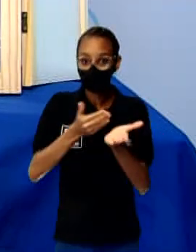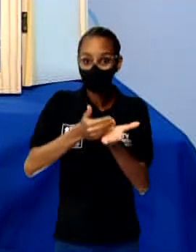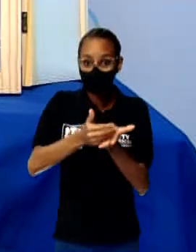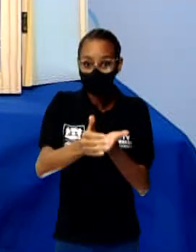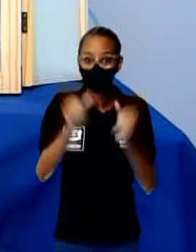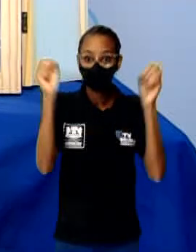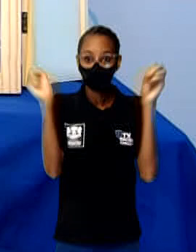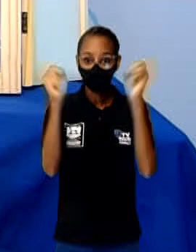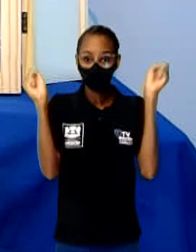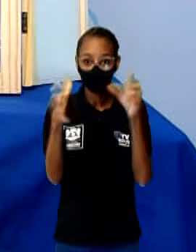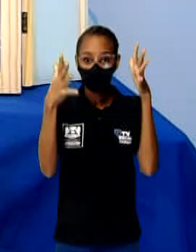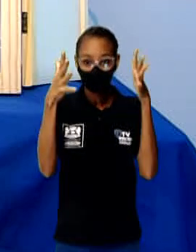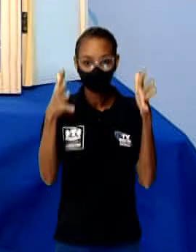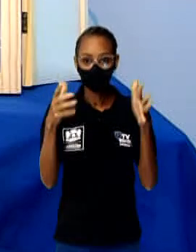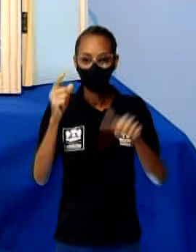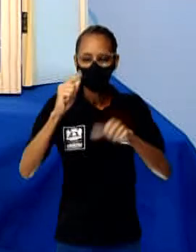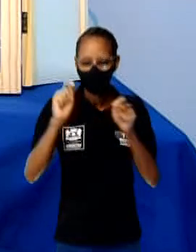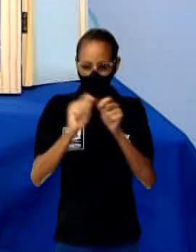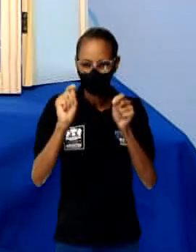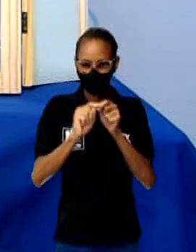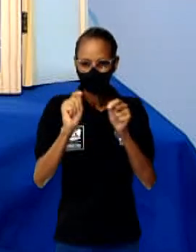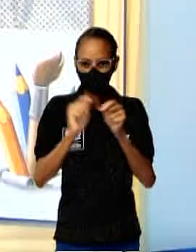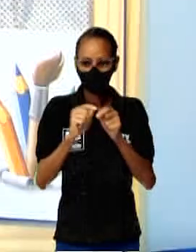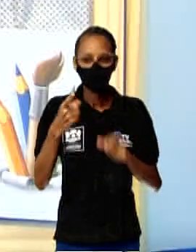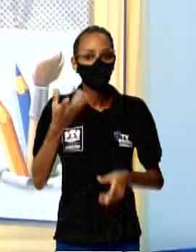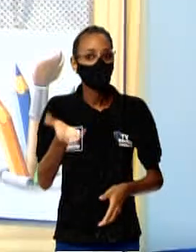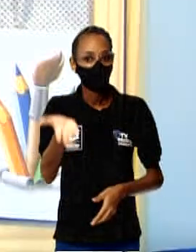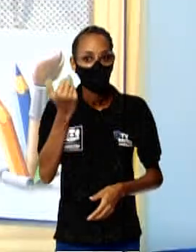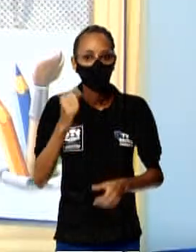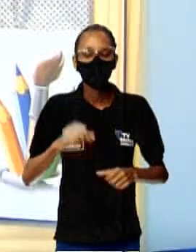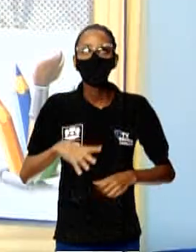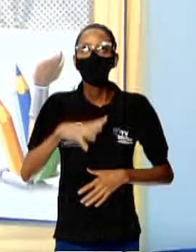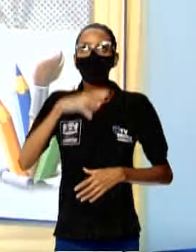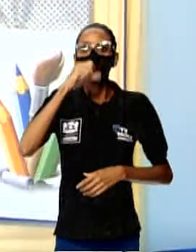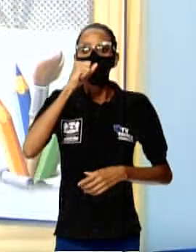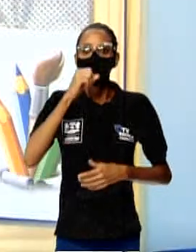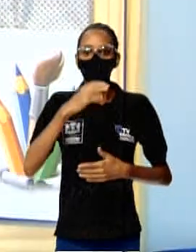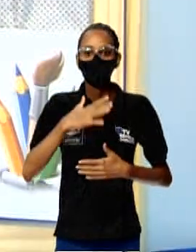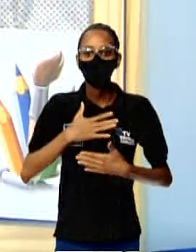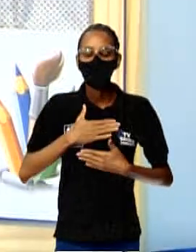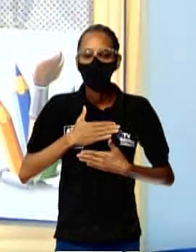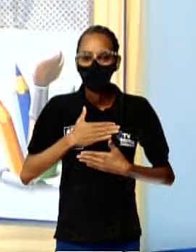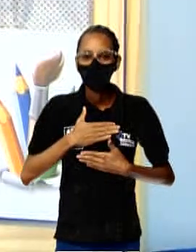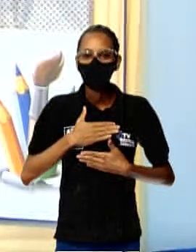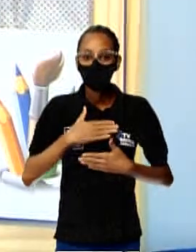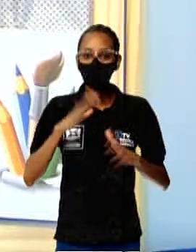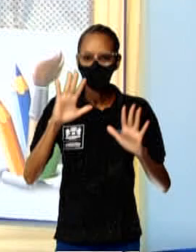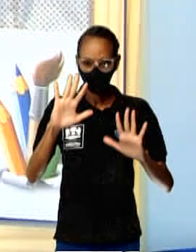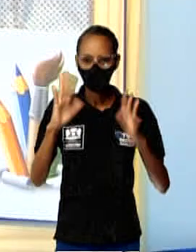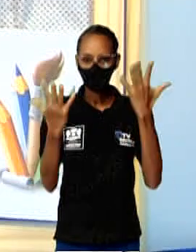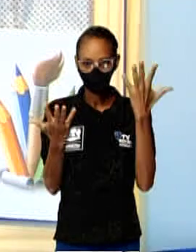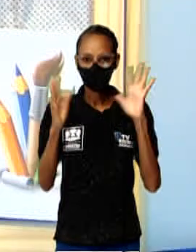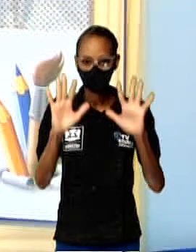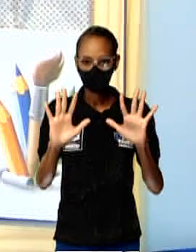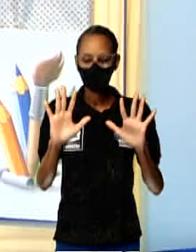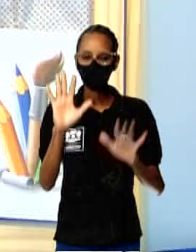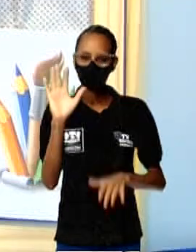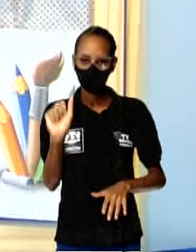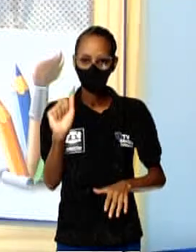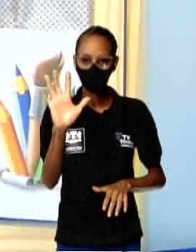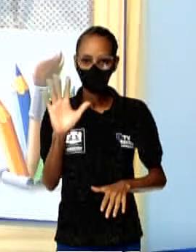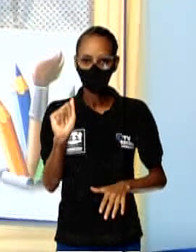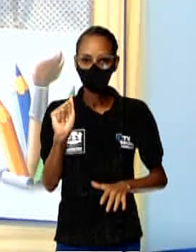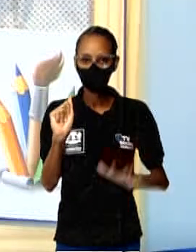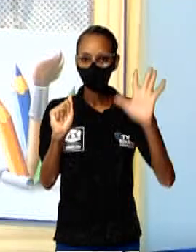eu vou fazer vamos lá respirar quem tem mãozinha aí pega uma